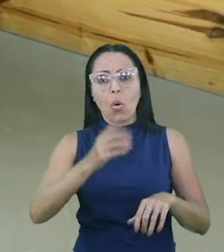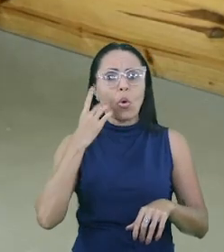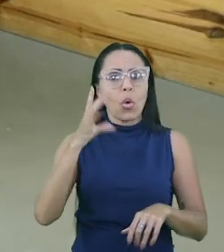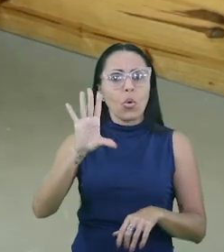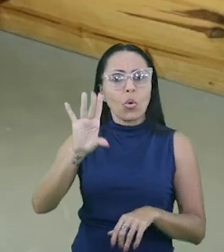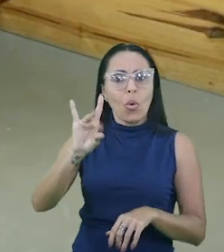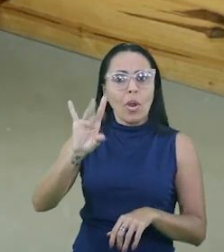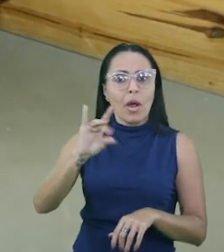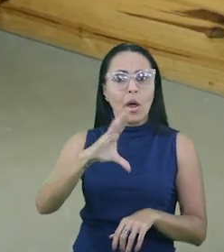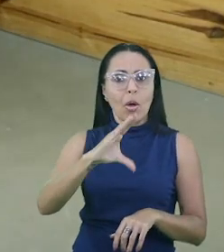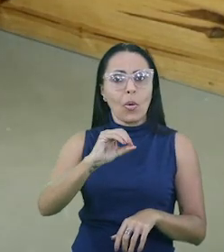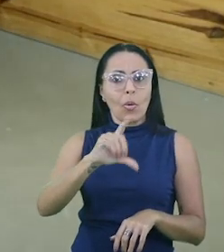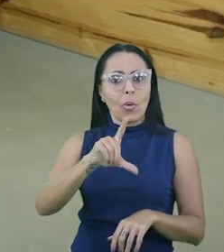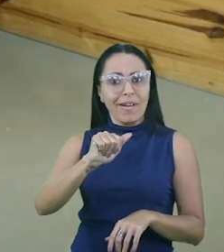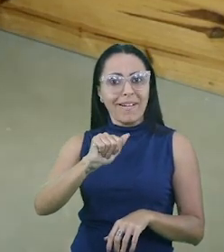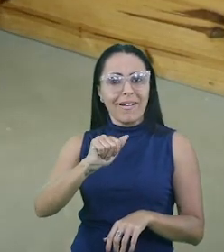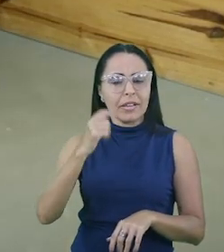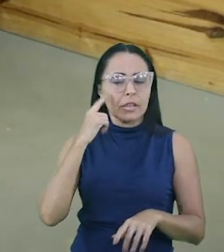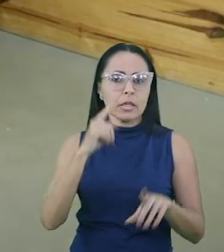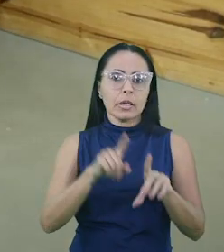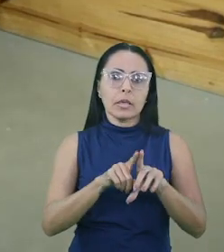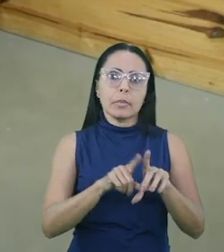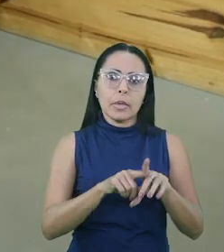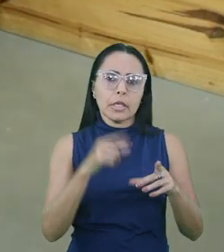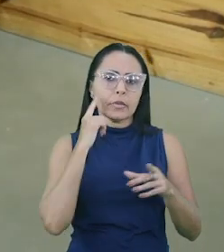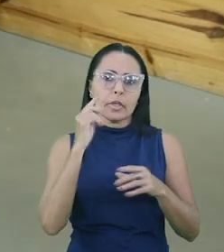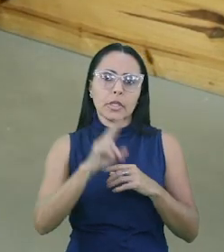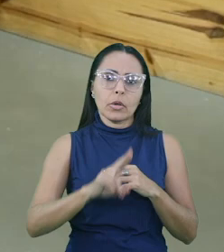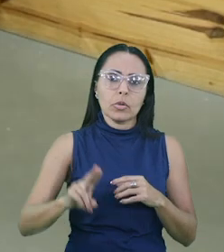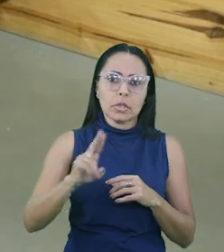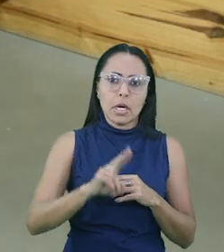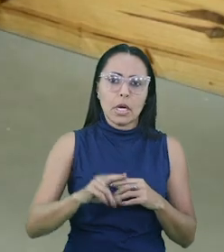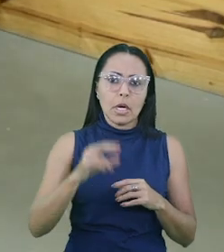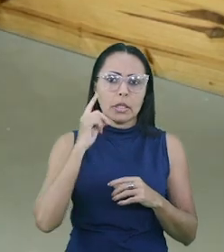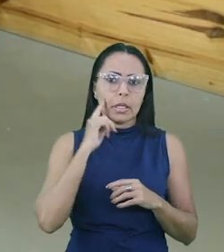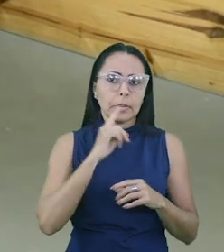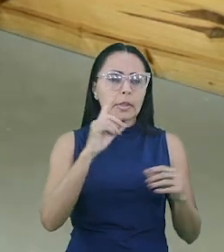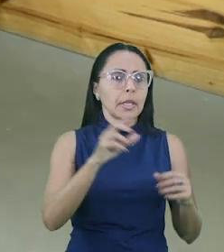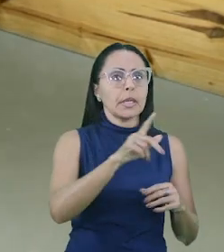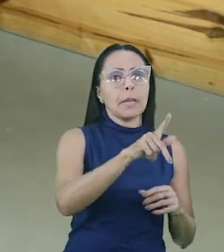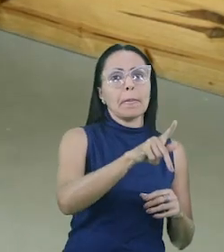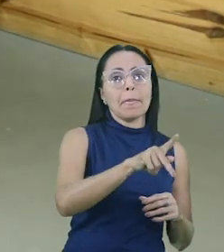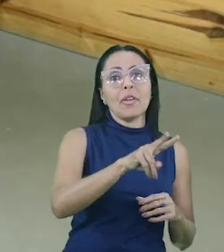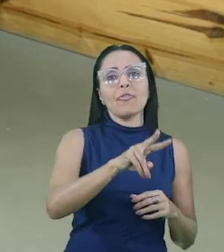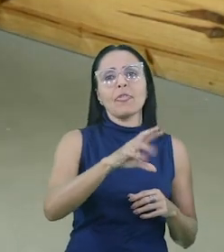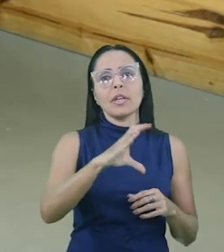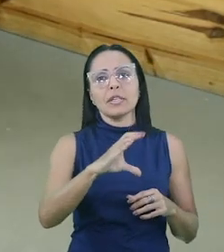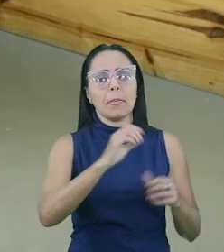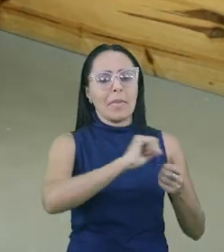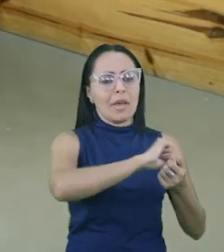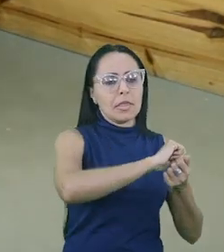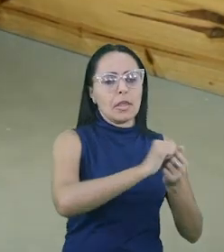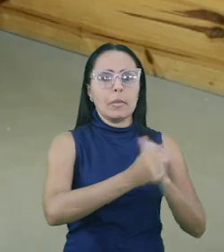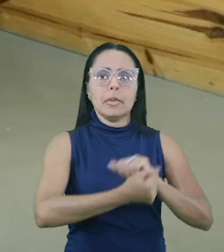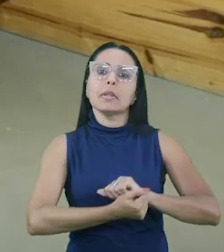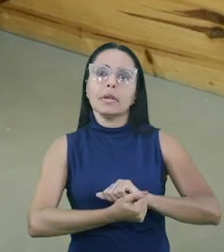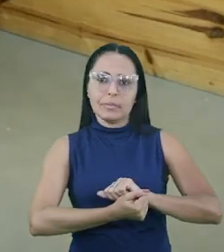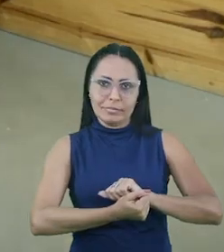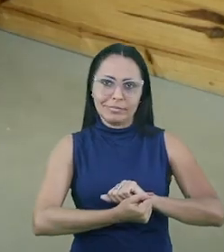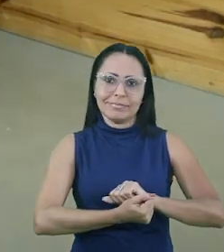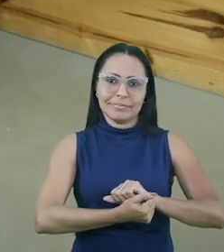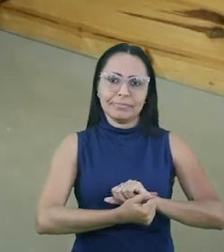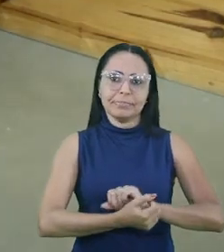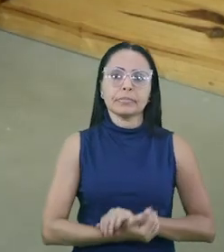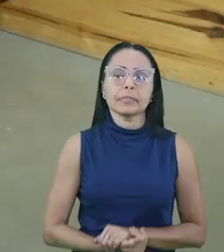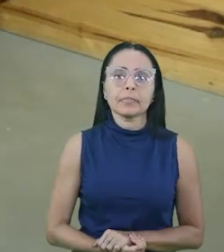cola bicomponente e até pessoas que acabam usando cola de tubo PVC para adaptar às suas próprias realidades, né?